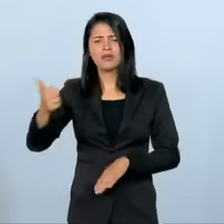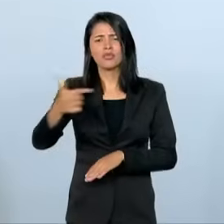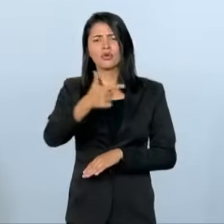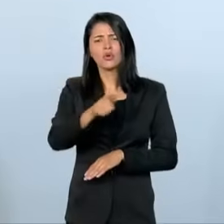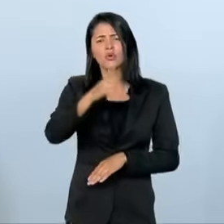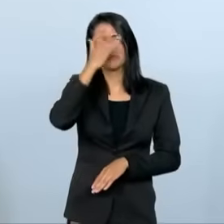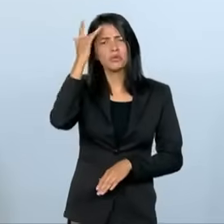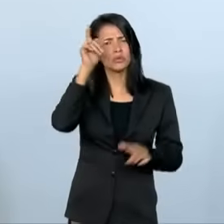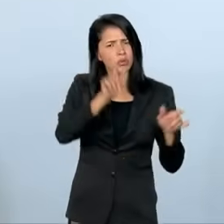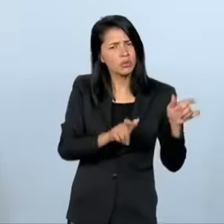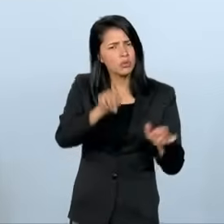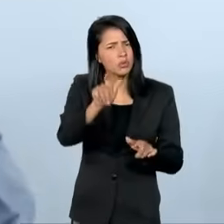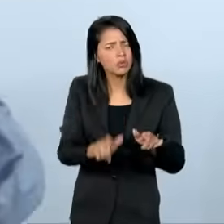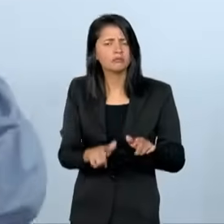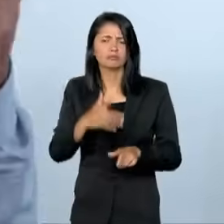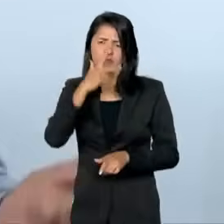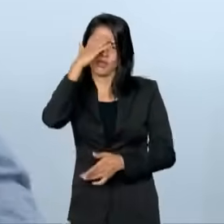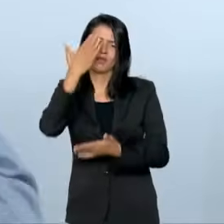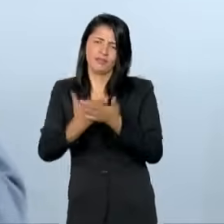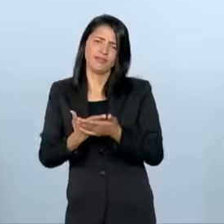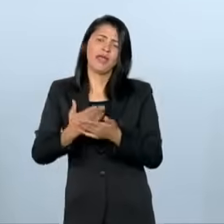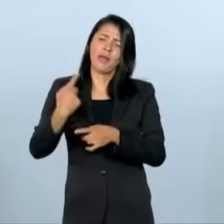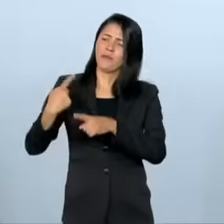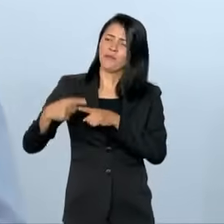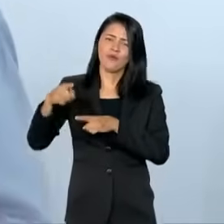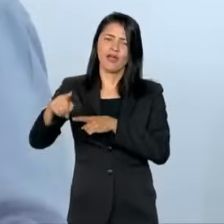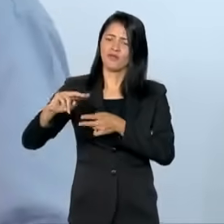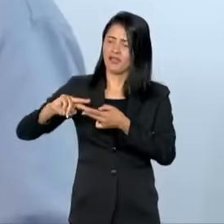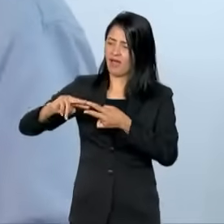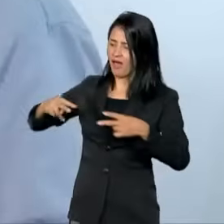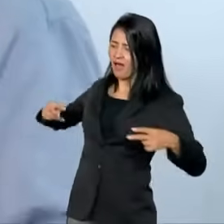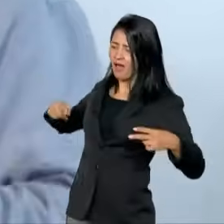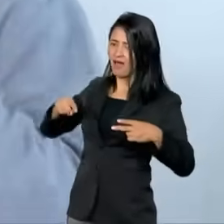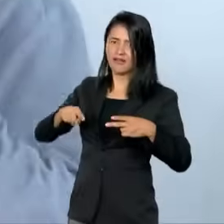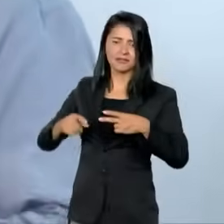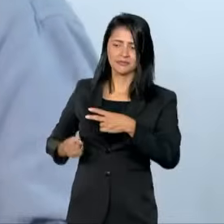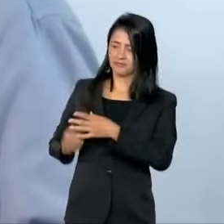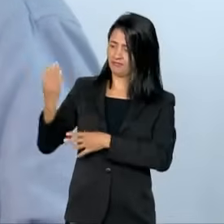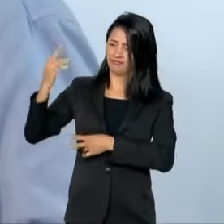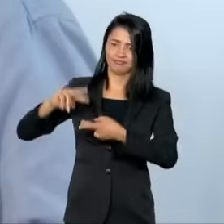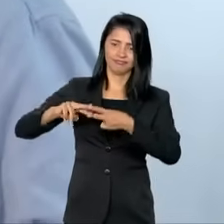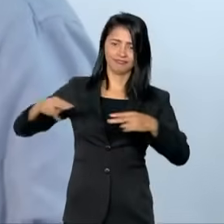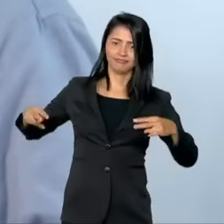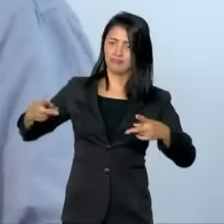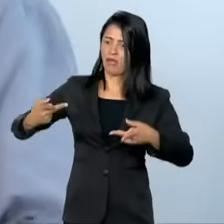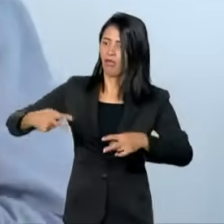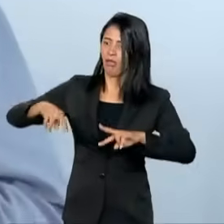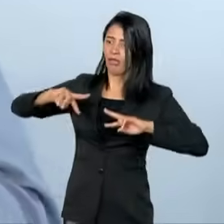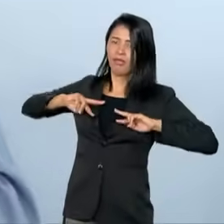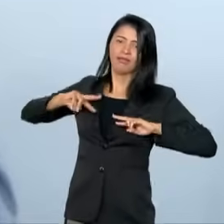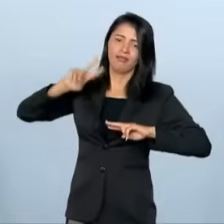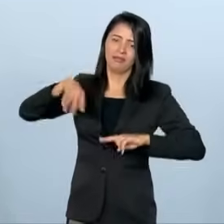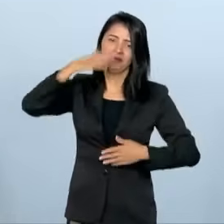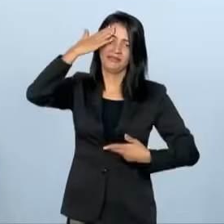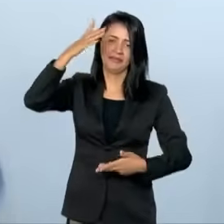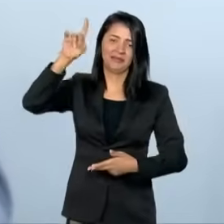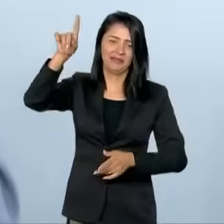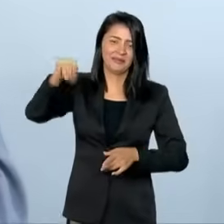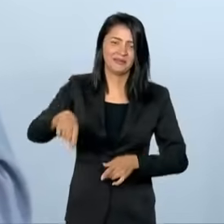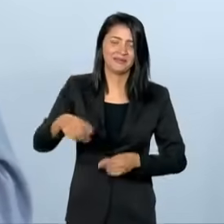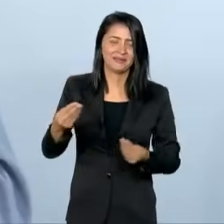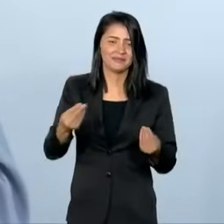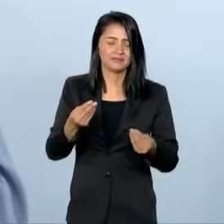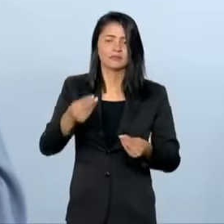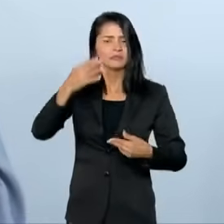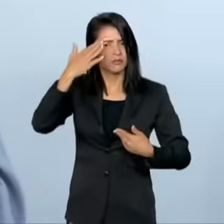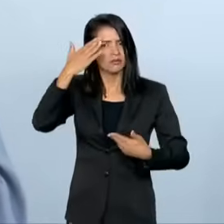outras pessoas. Eu acho que é por causa da origem do DNA. E, graças a Deus, é assim. Então, como a gente deve muito